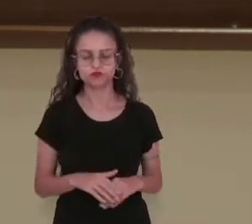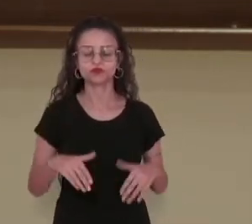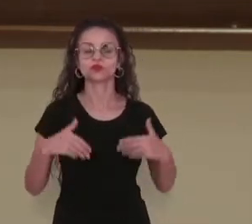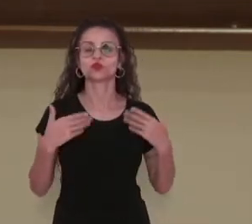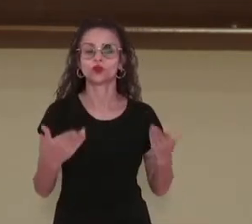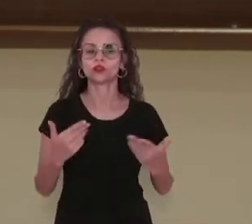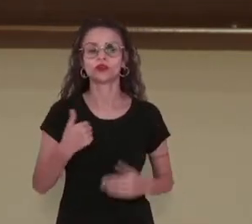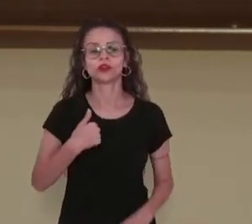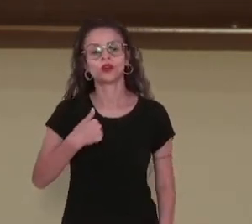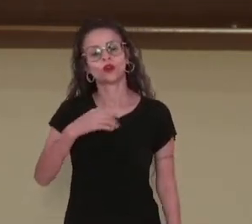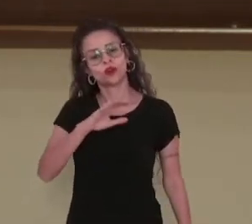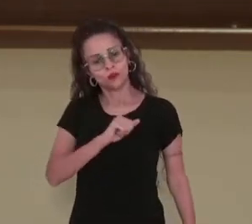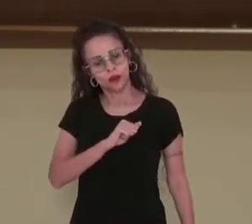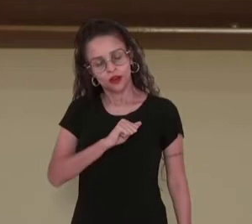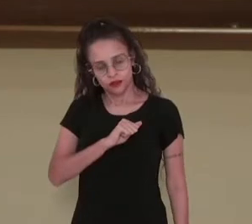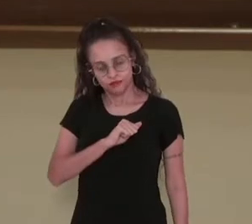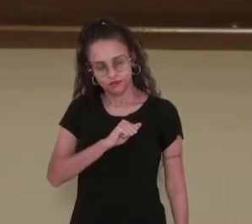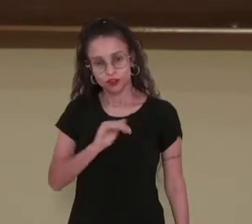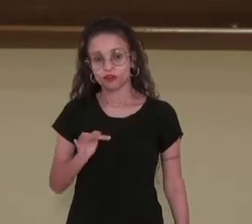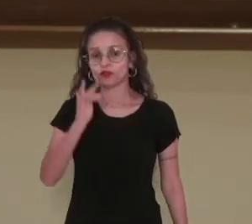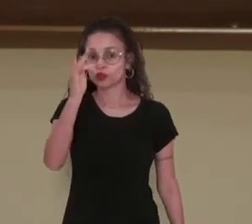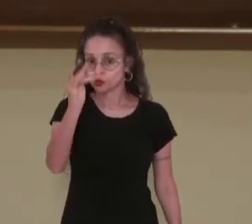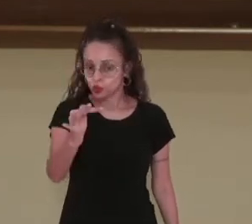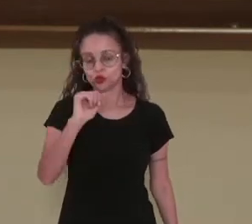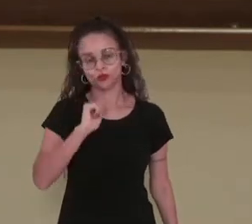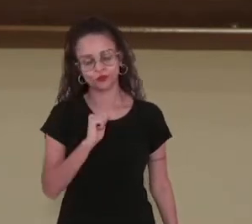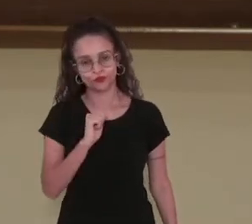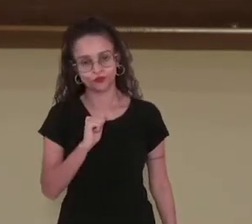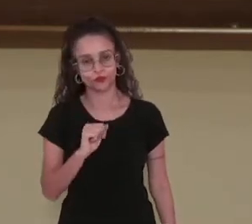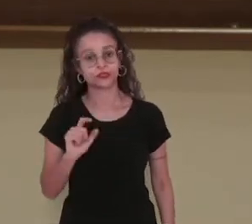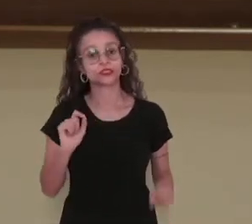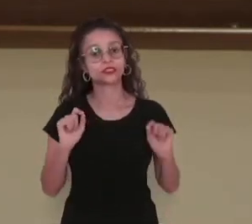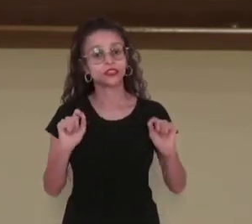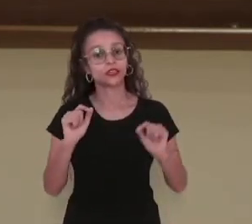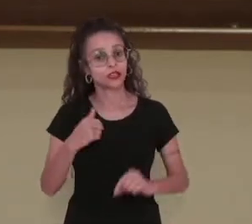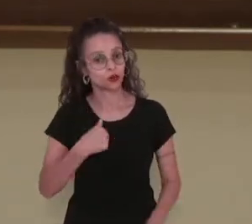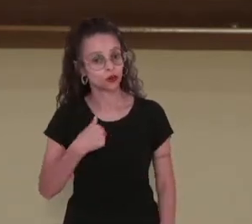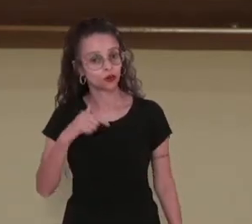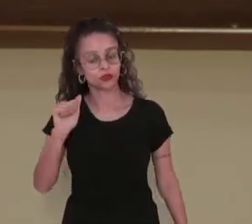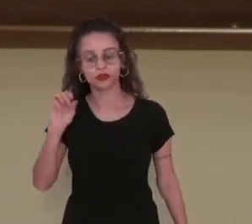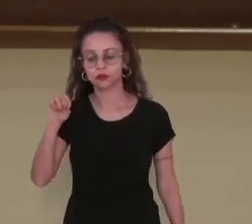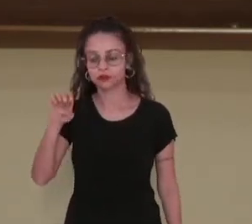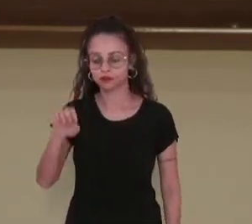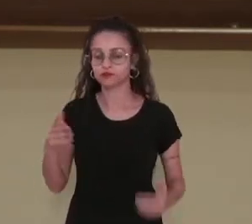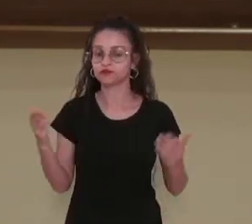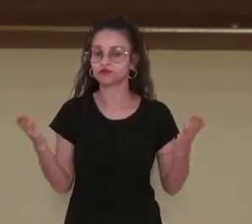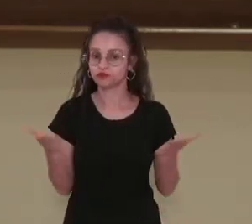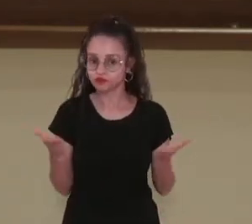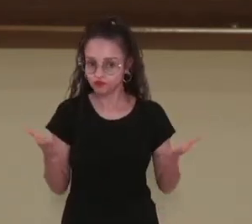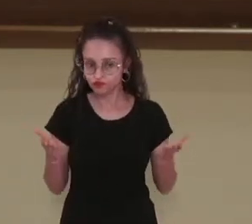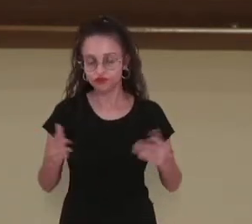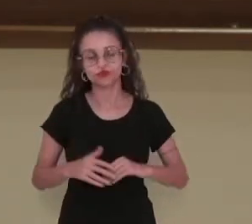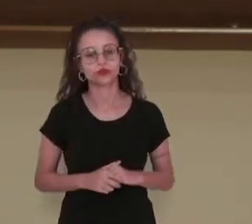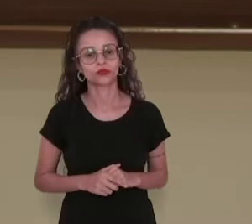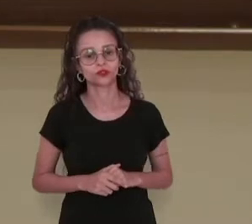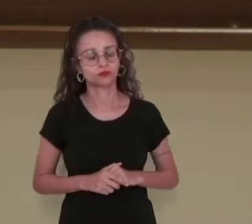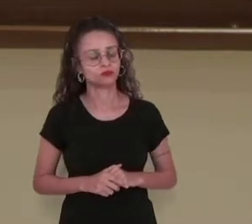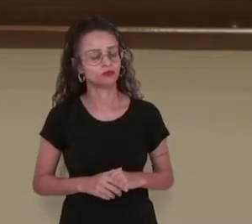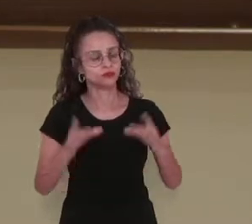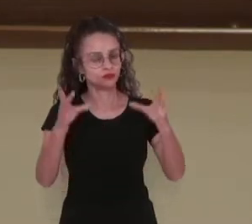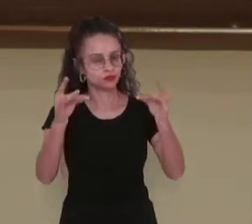eu amar, é o futuro do subjuntivo. Que eu ame, é o presente do subjuntivo. Um